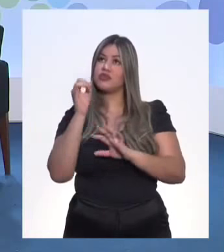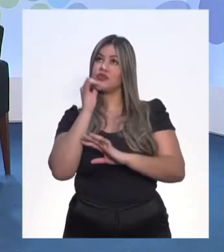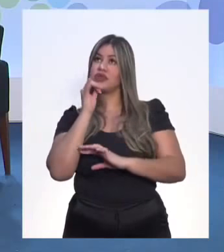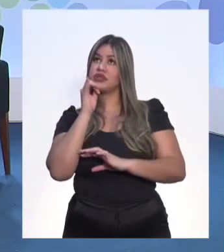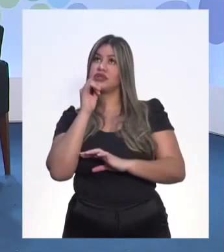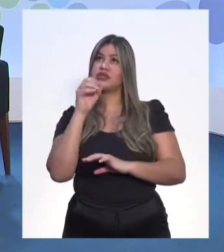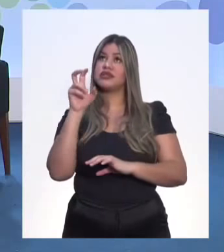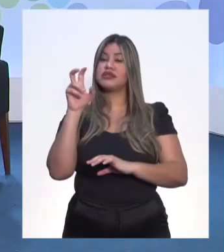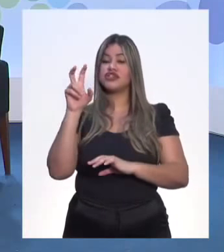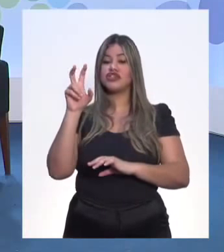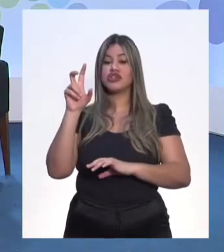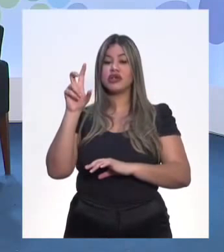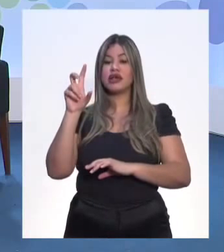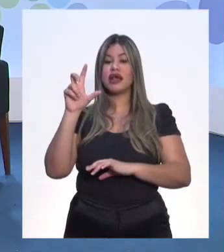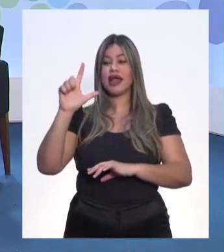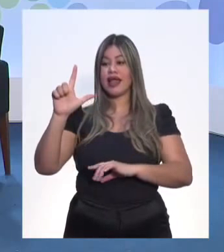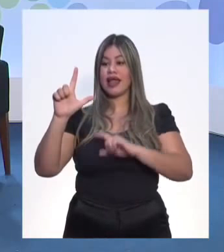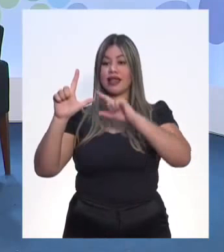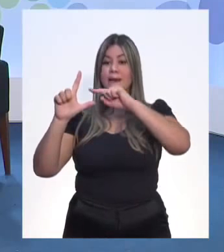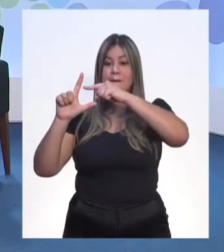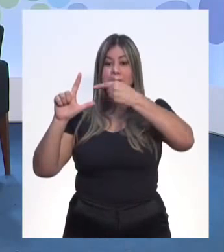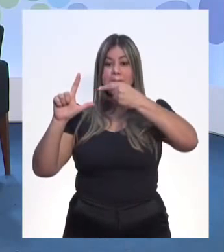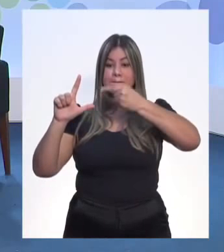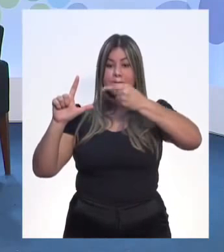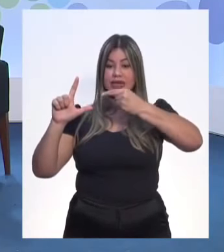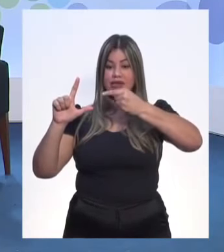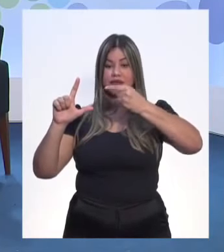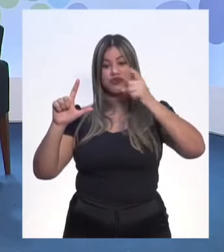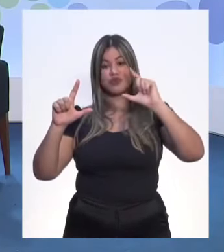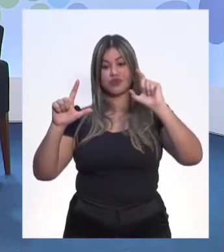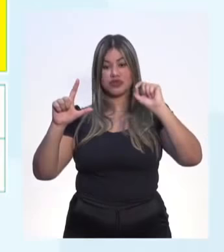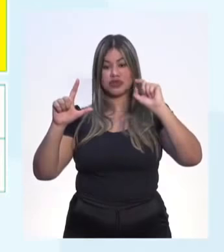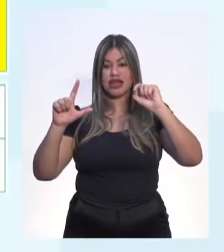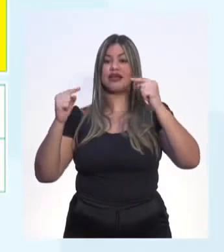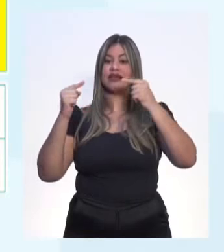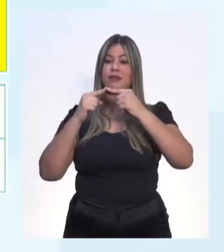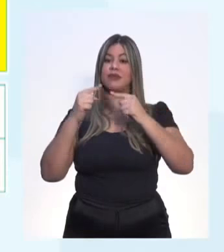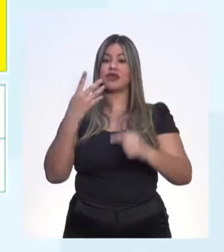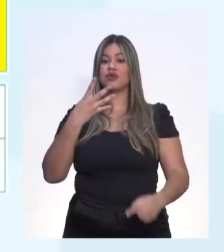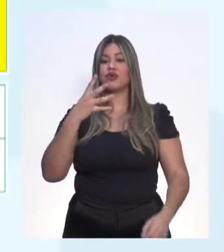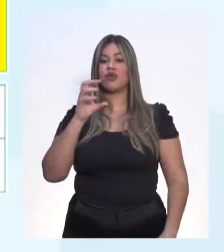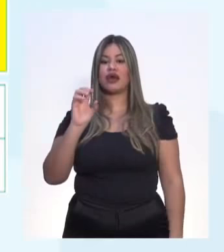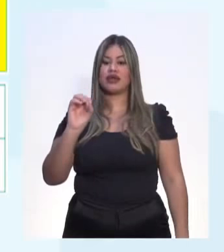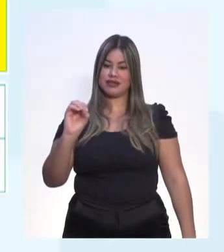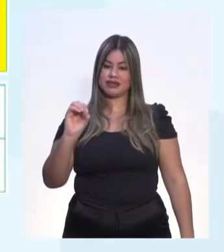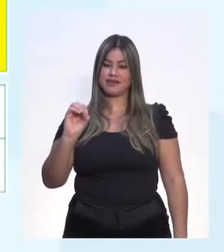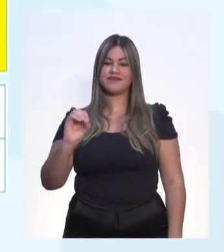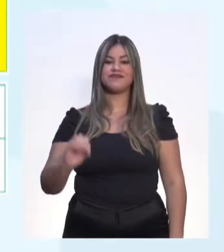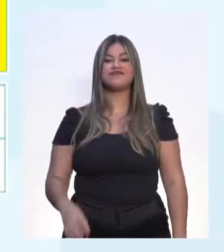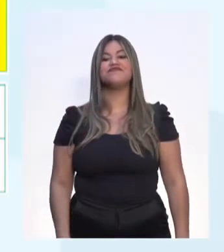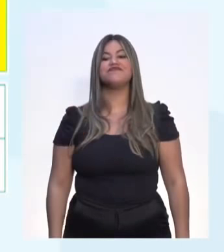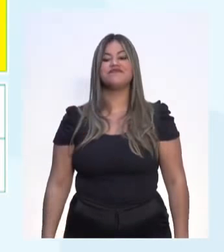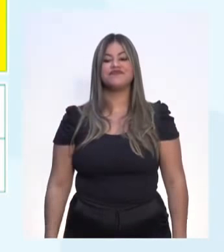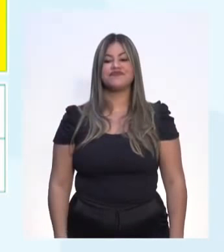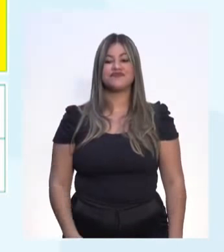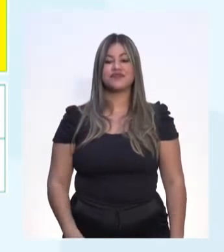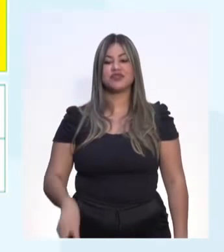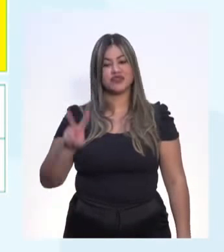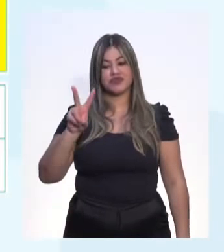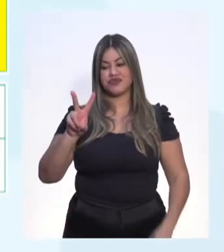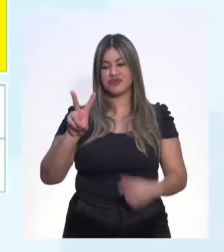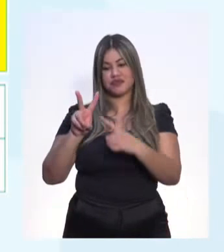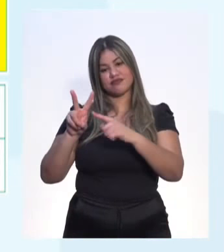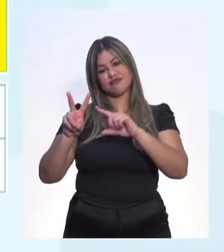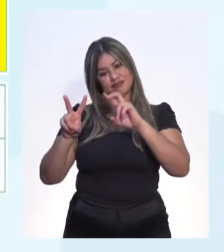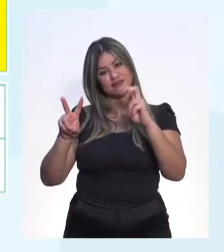o 10 então a gente tem 40 ó esse x eo L aqui exatamente nessa posição representa o 40 E aí o 5 não